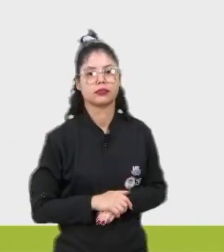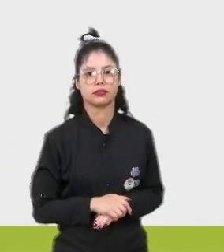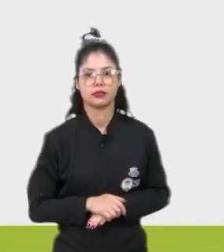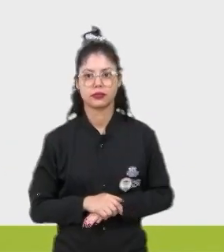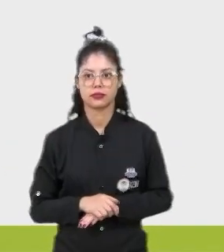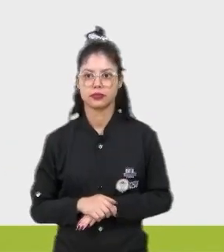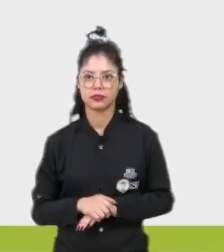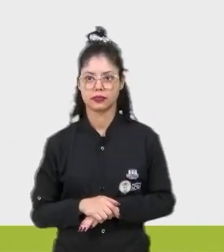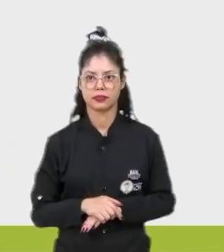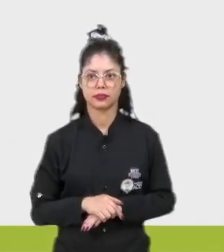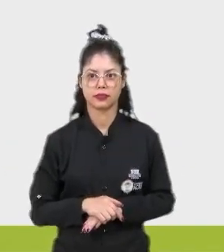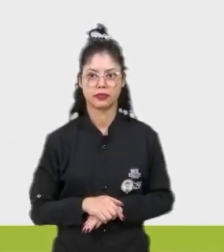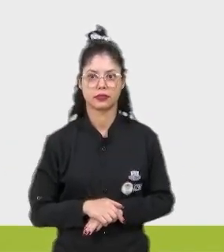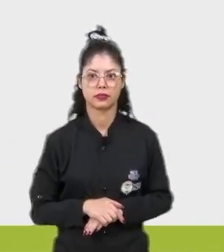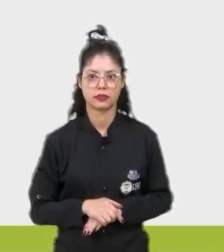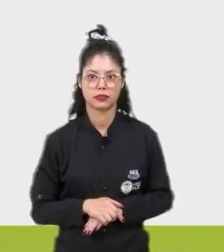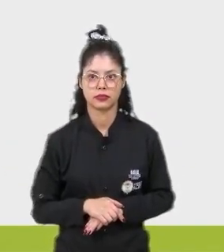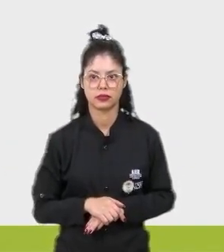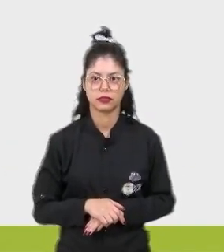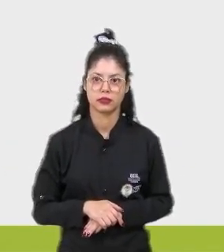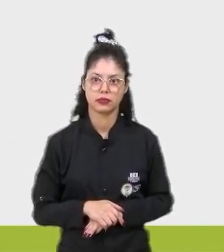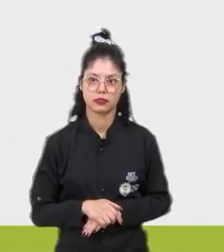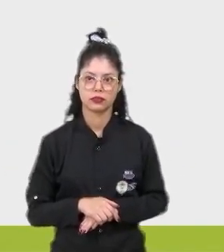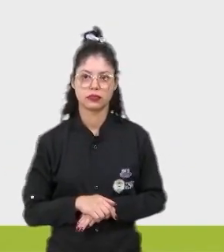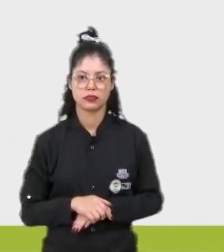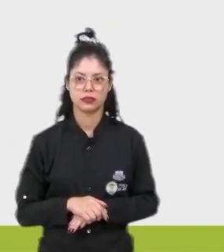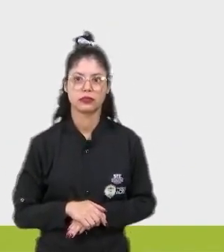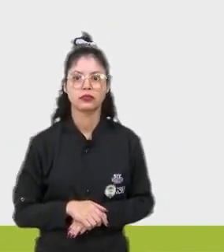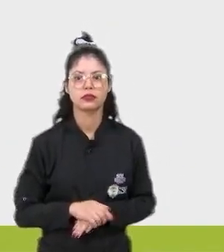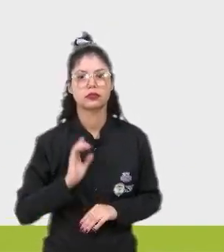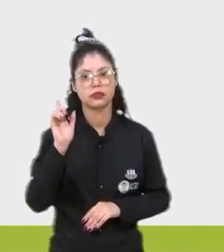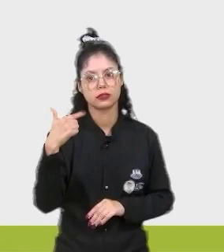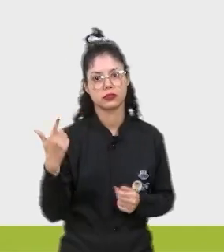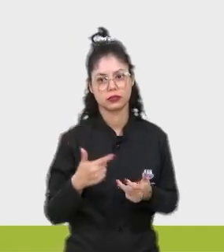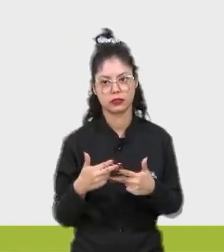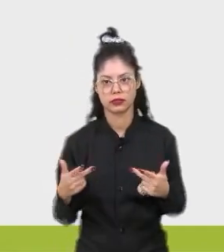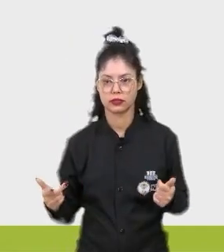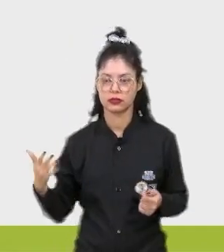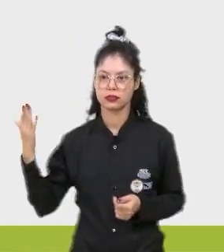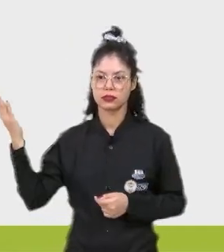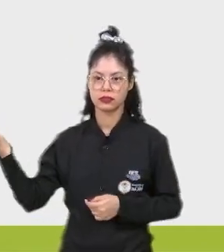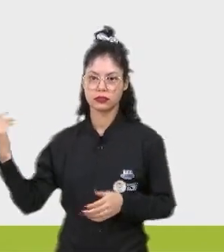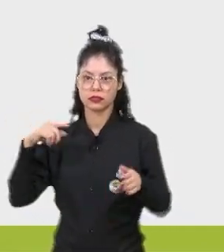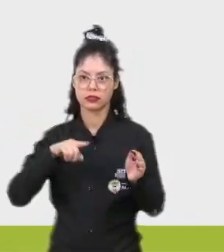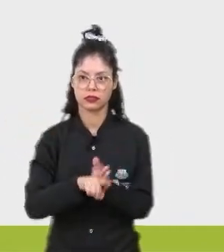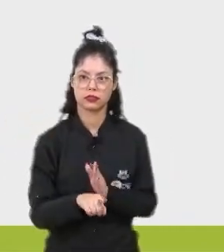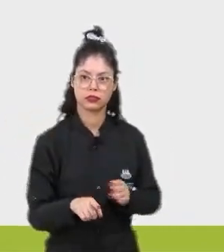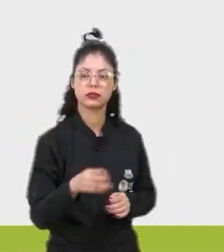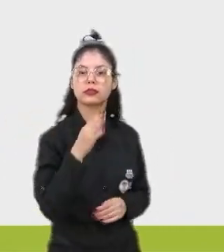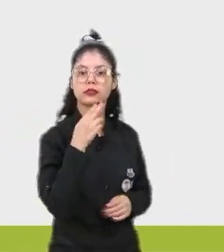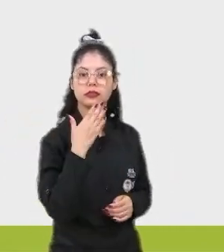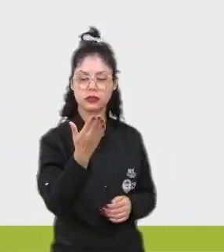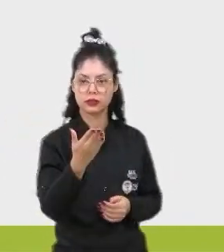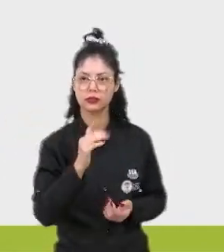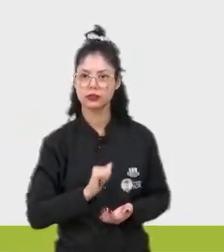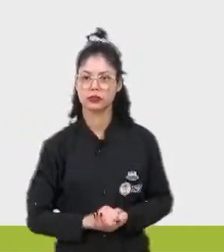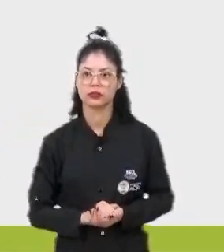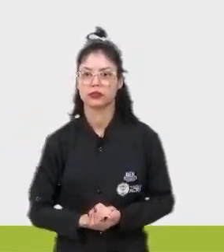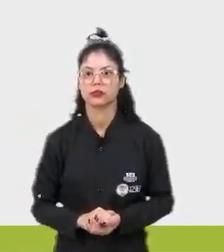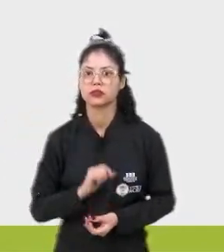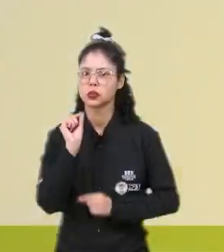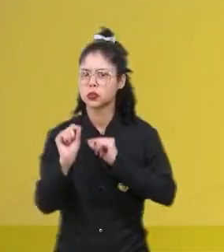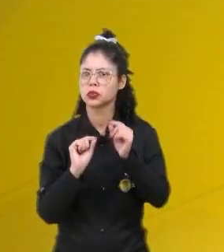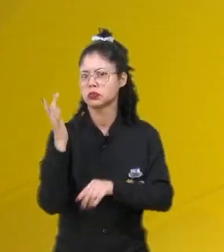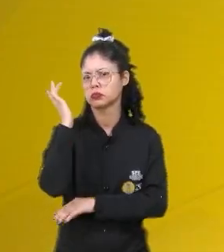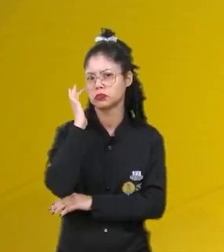frequência, ok? Então, outra coisa, antes de a gente ir para as questões, eu quero perguntar para você. O que